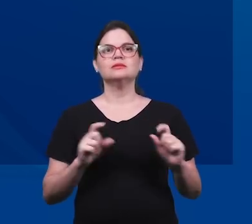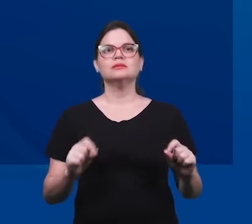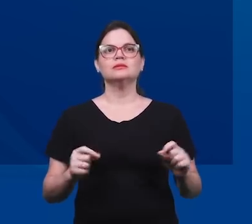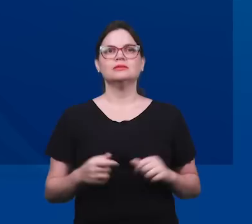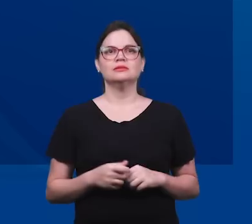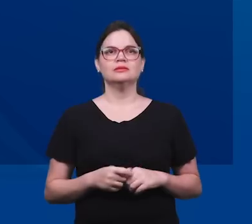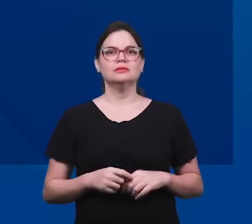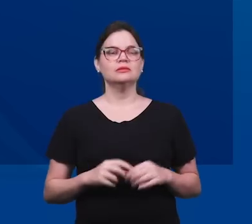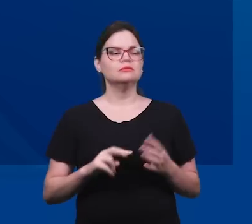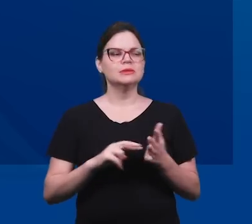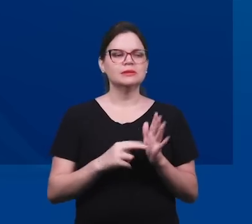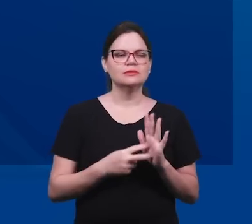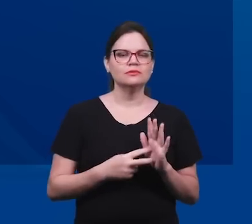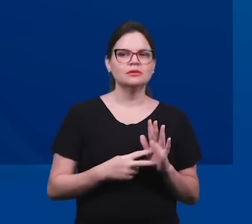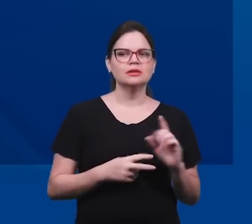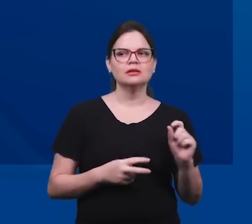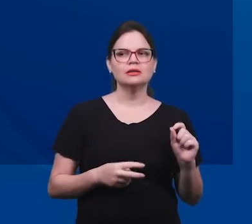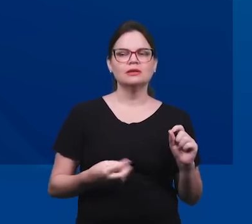Significa